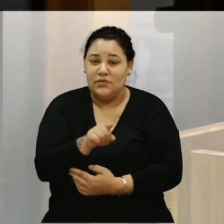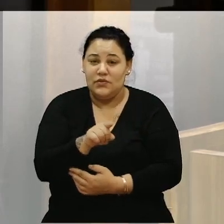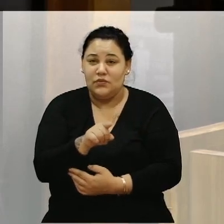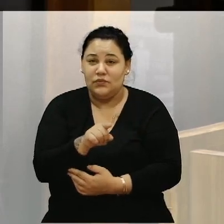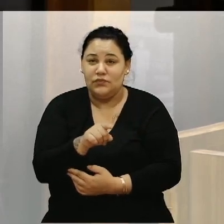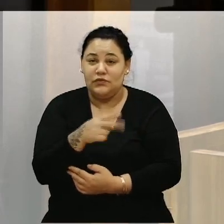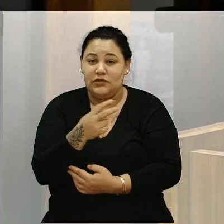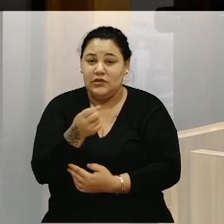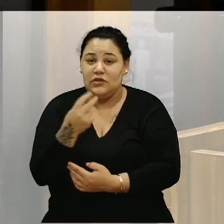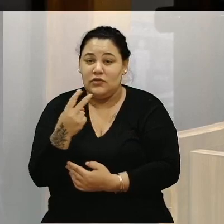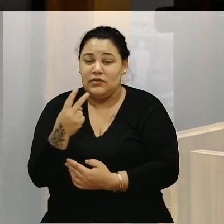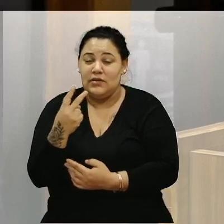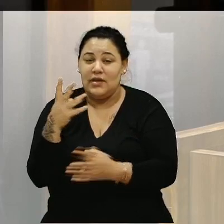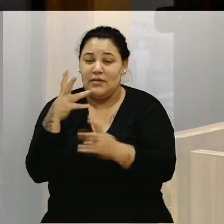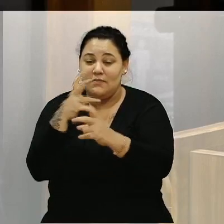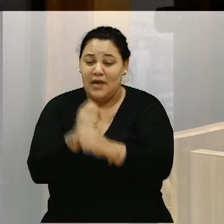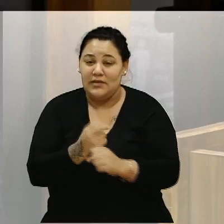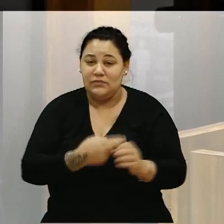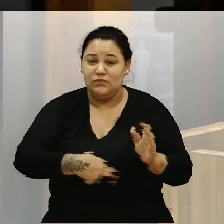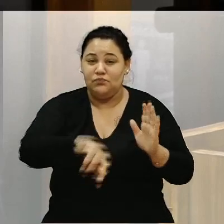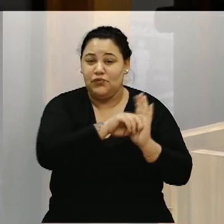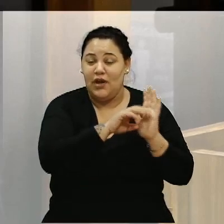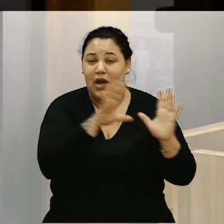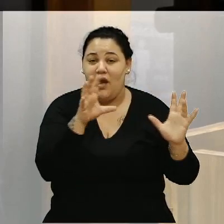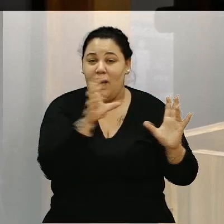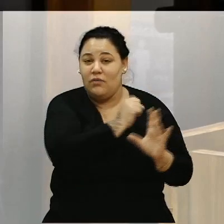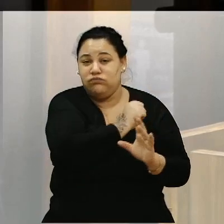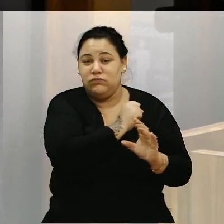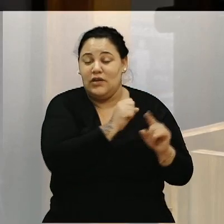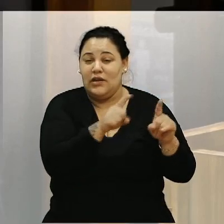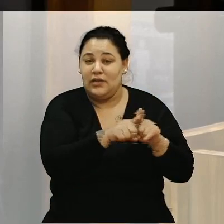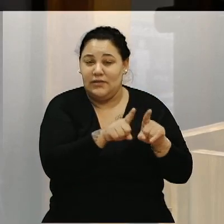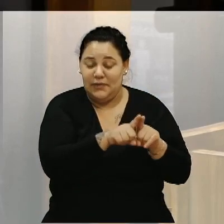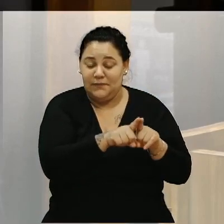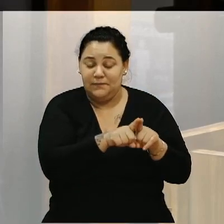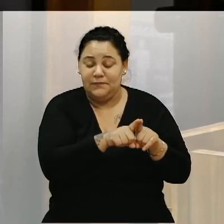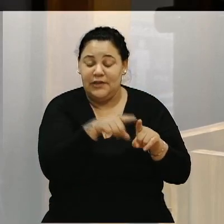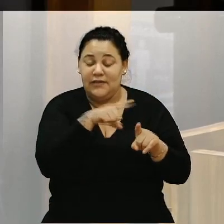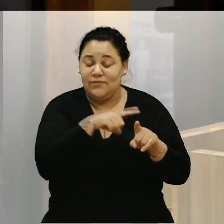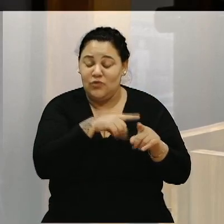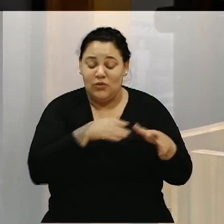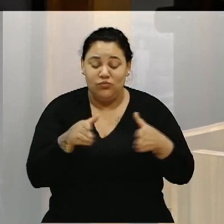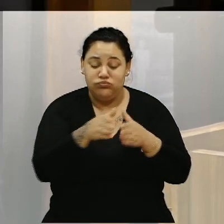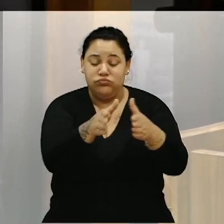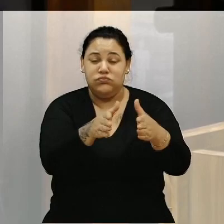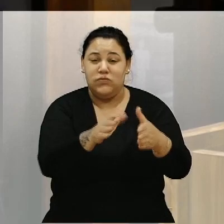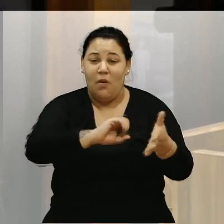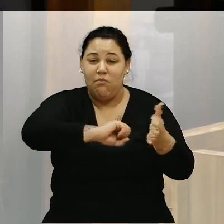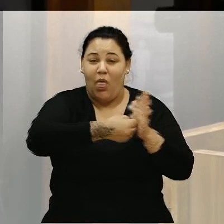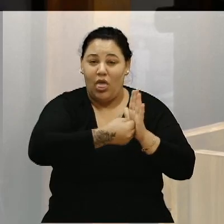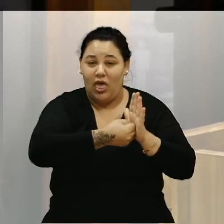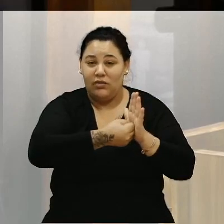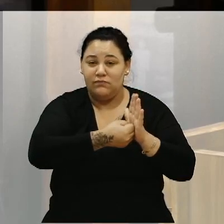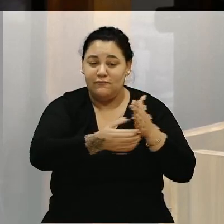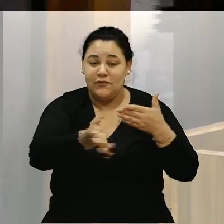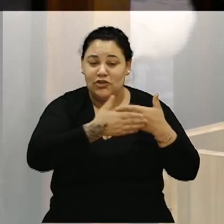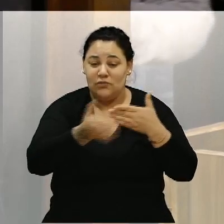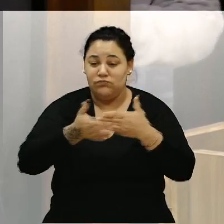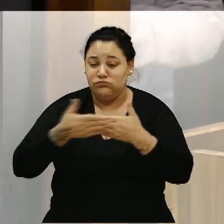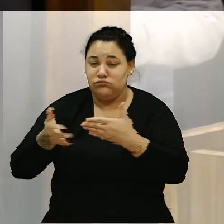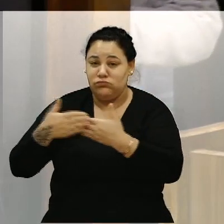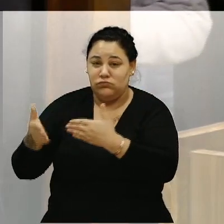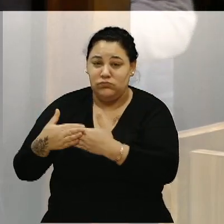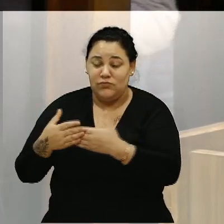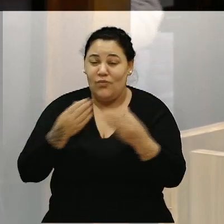resgatados. Além disso, são centenas de estradas bloqueadas, totalmente e ou parcialmente, centenas de